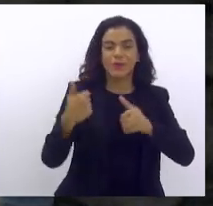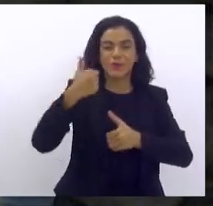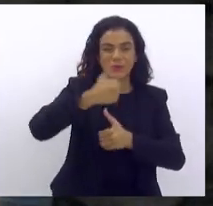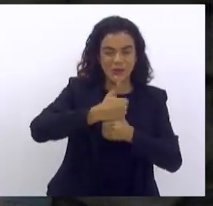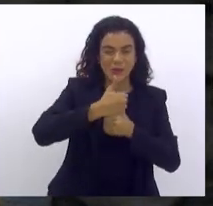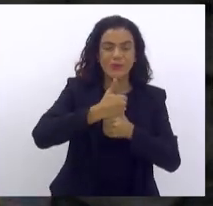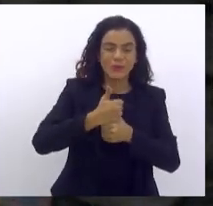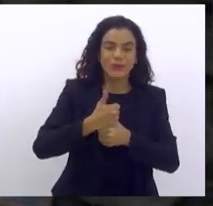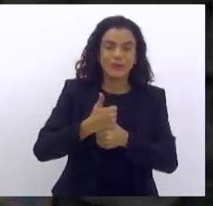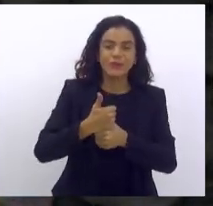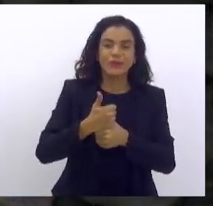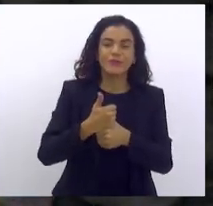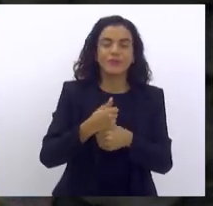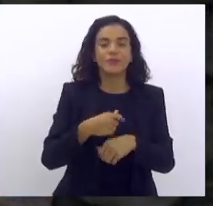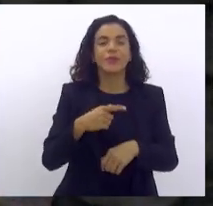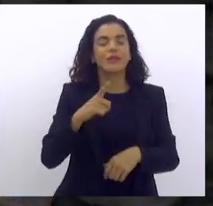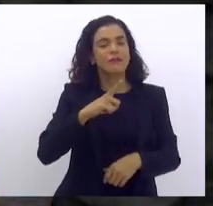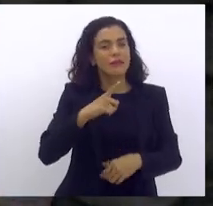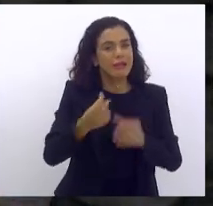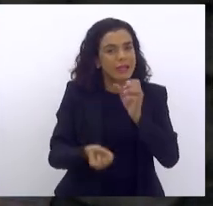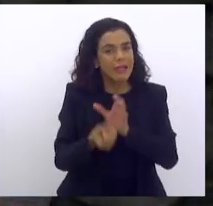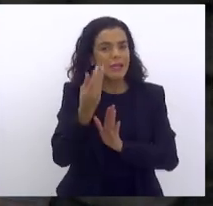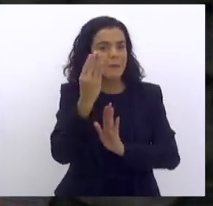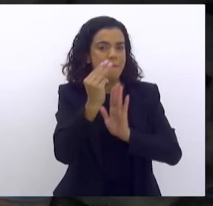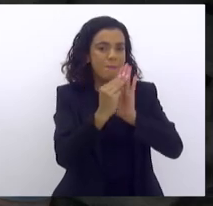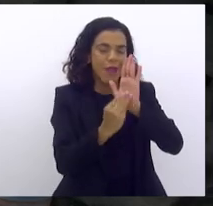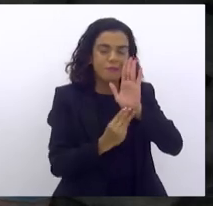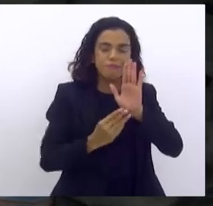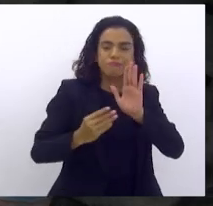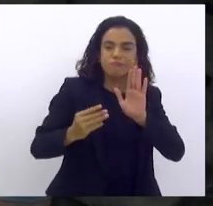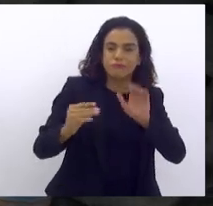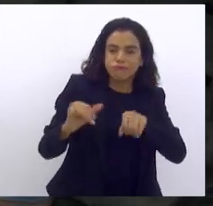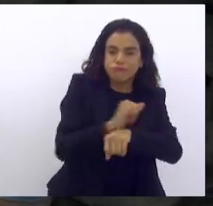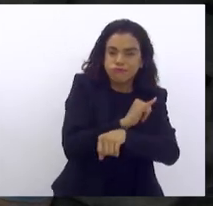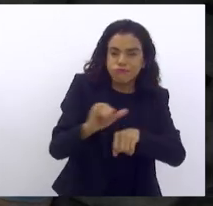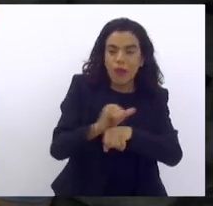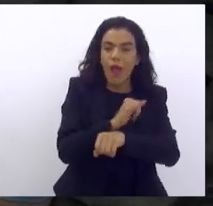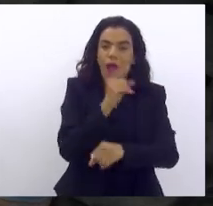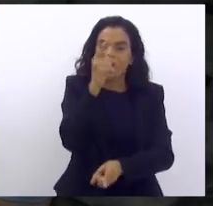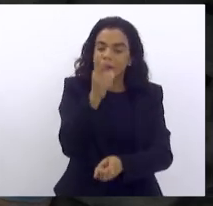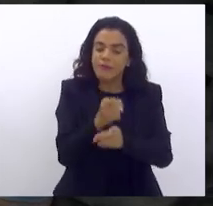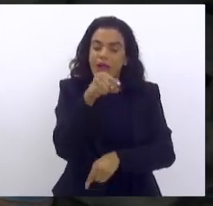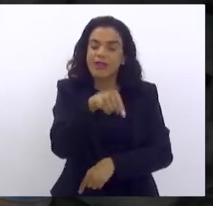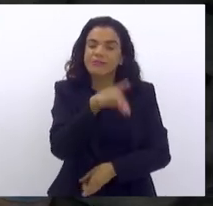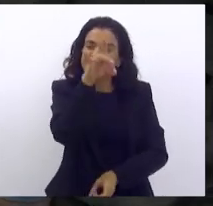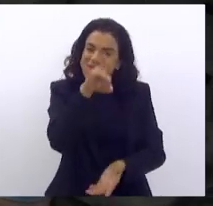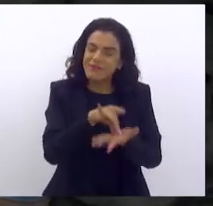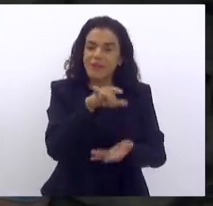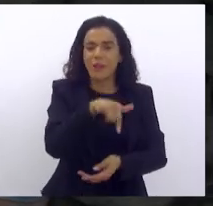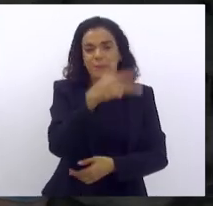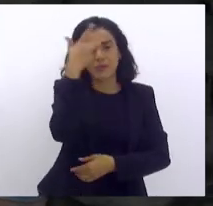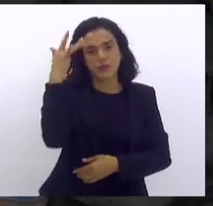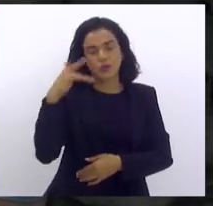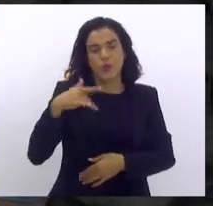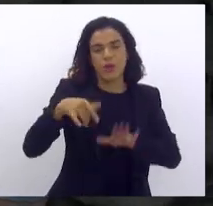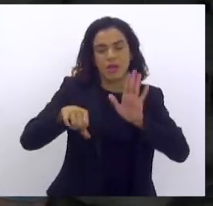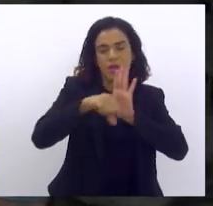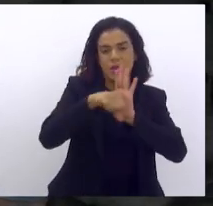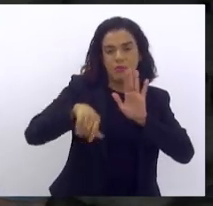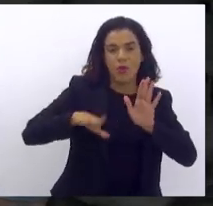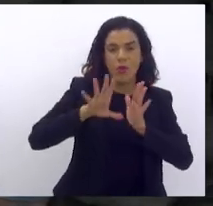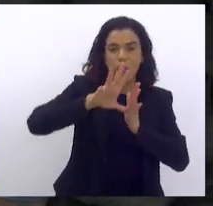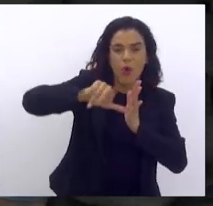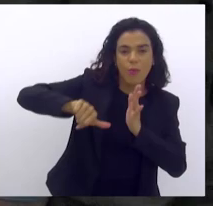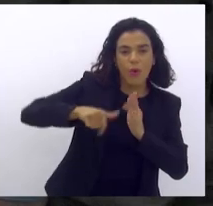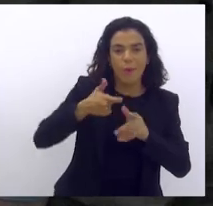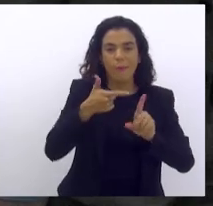gente tenha métodos de investigação que nos ajudem, de fato, a identificar quem praticou determinado crime, determinado delito,